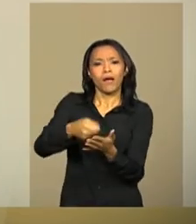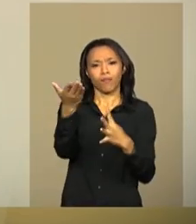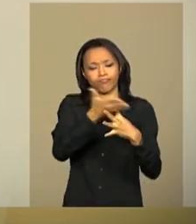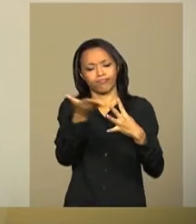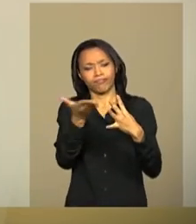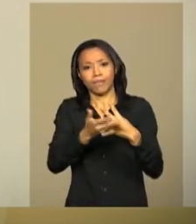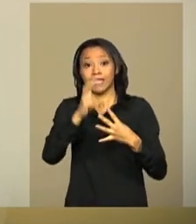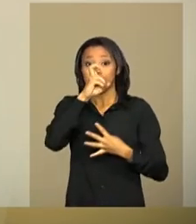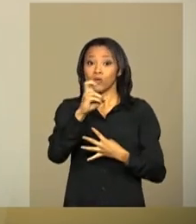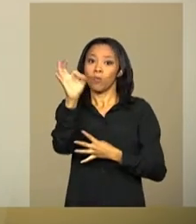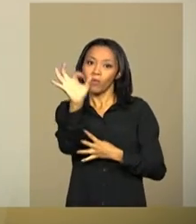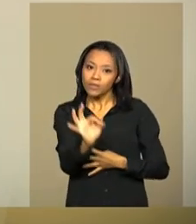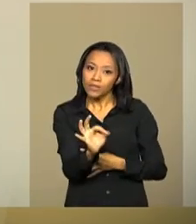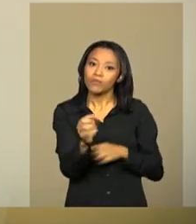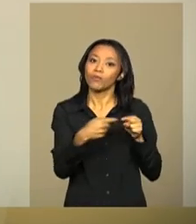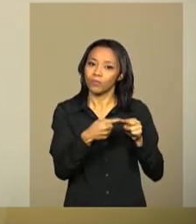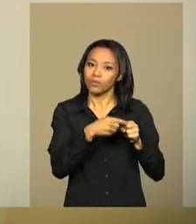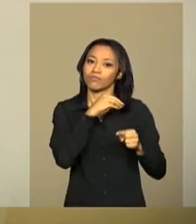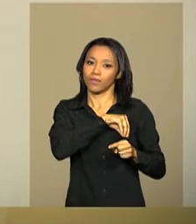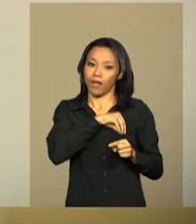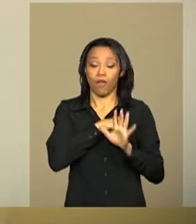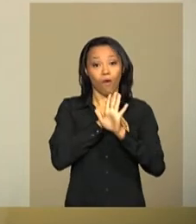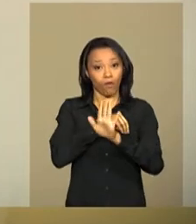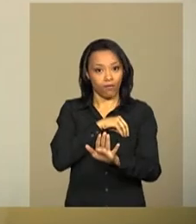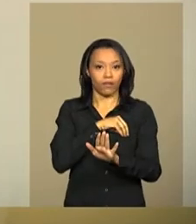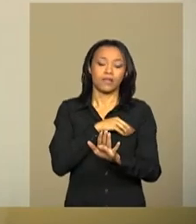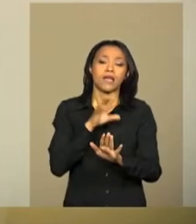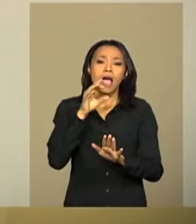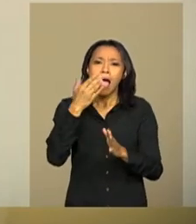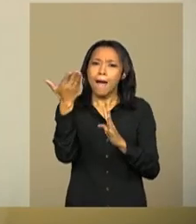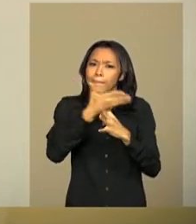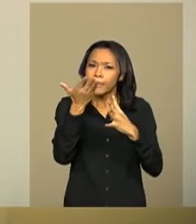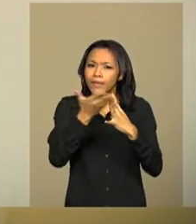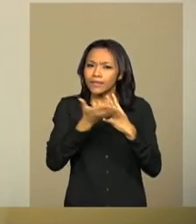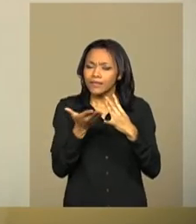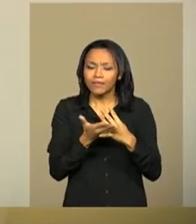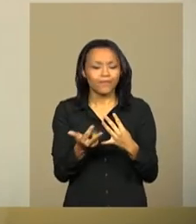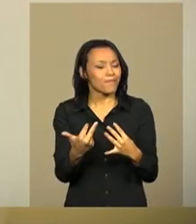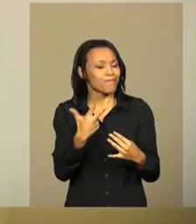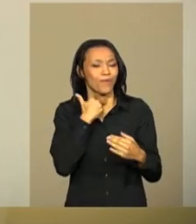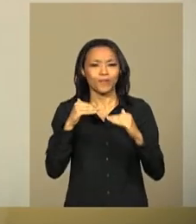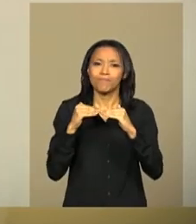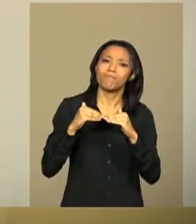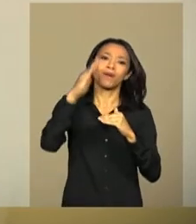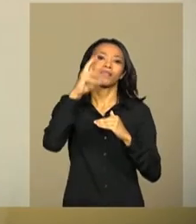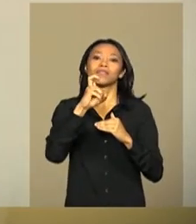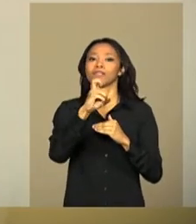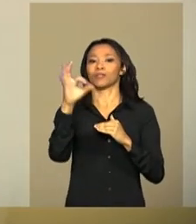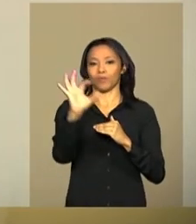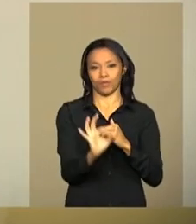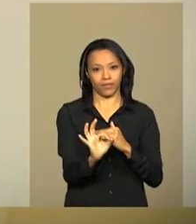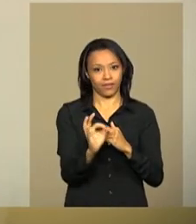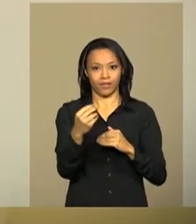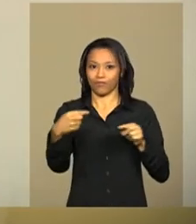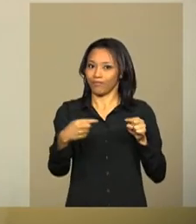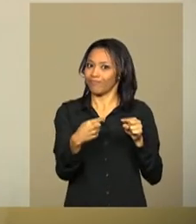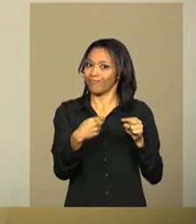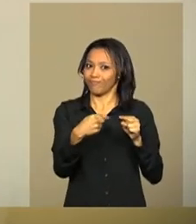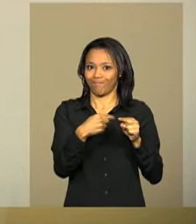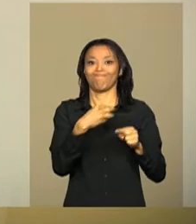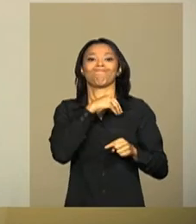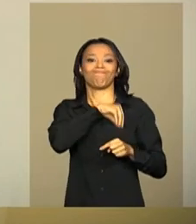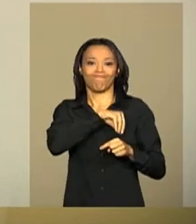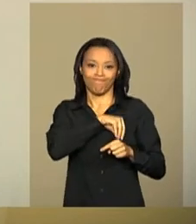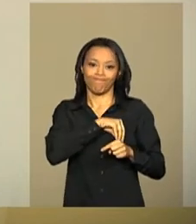prestação de 5 por cento da renda veja só Max a prestação não pode passar de cinco por cento da renda da